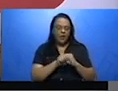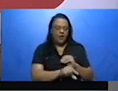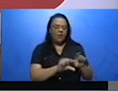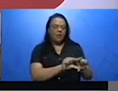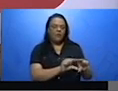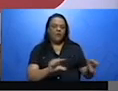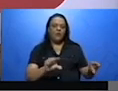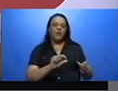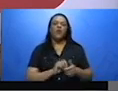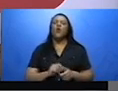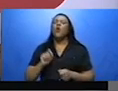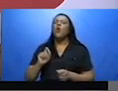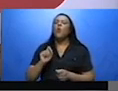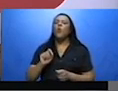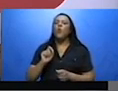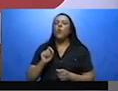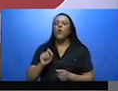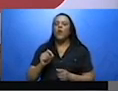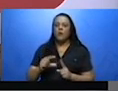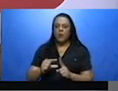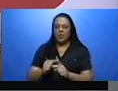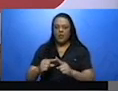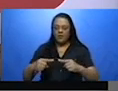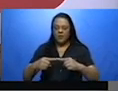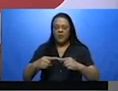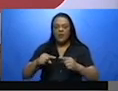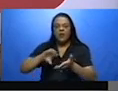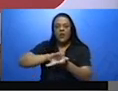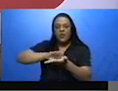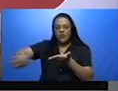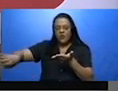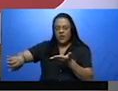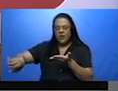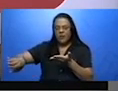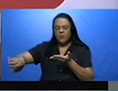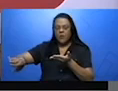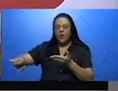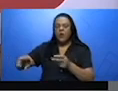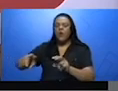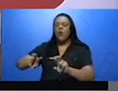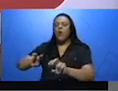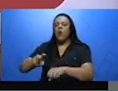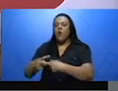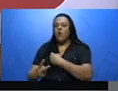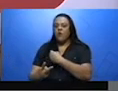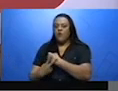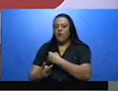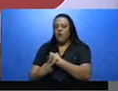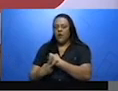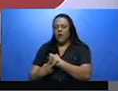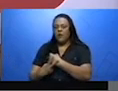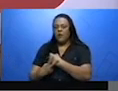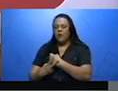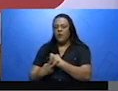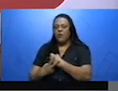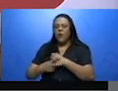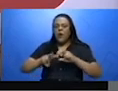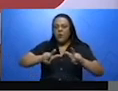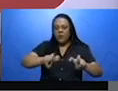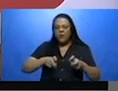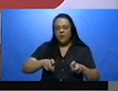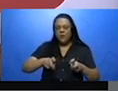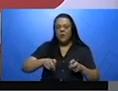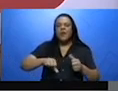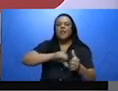conjunção e peguei o meu verbo perceber e joguei para o particípio. Passei para a forma